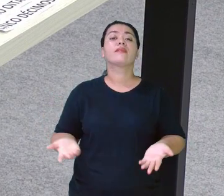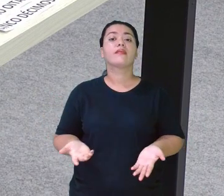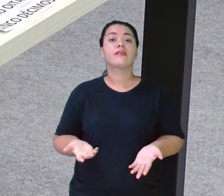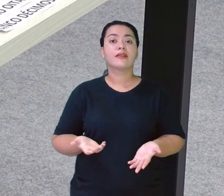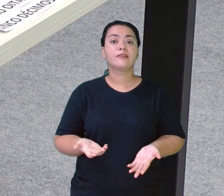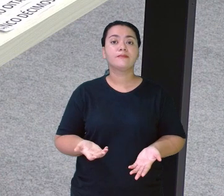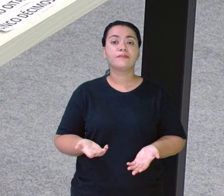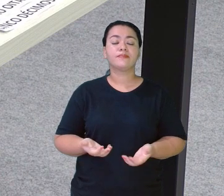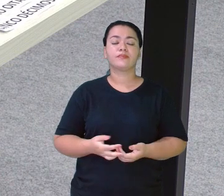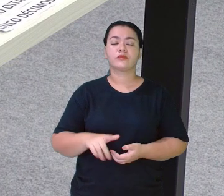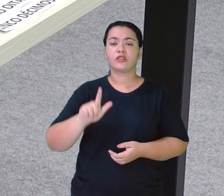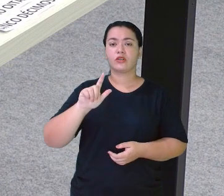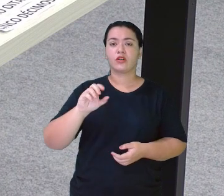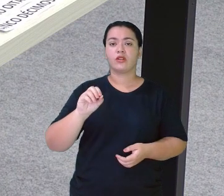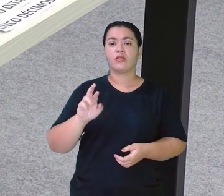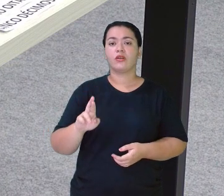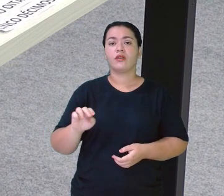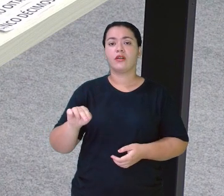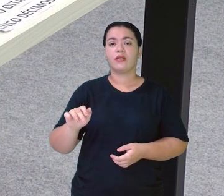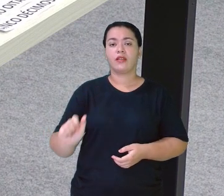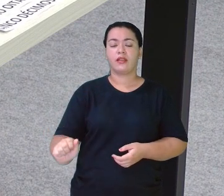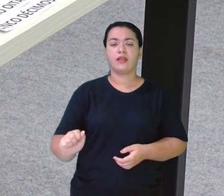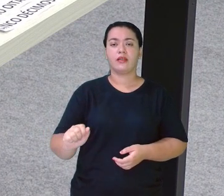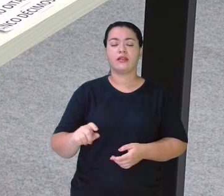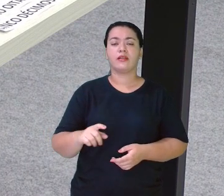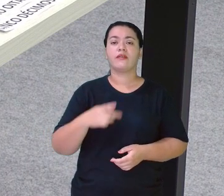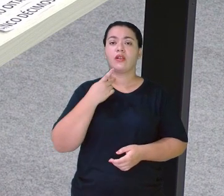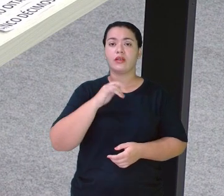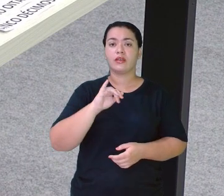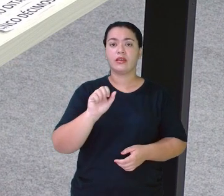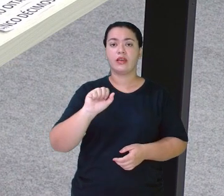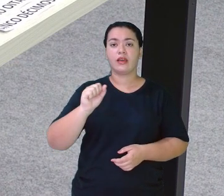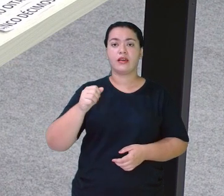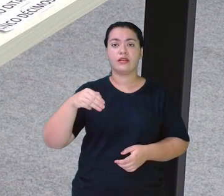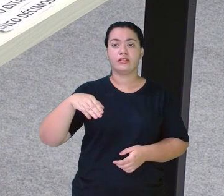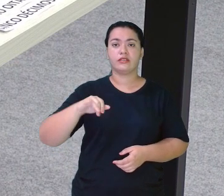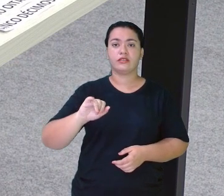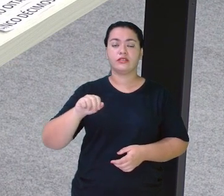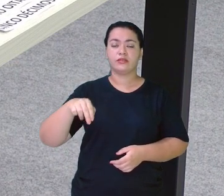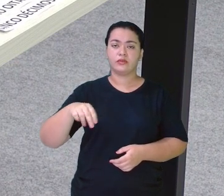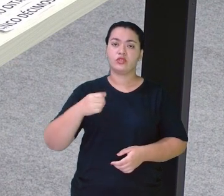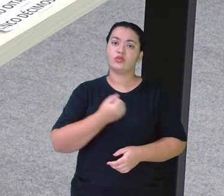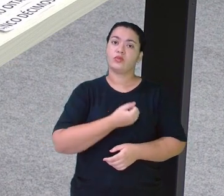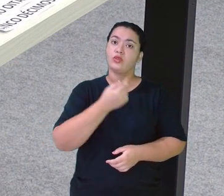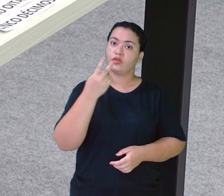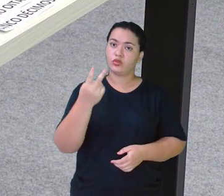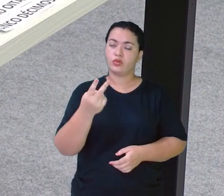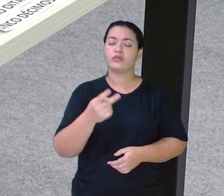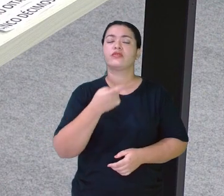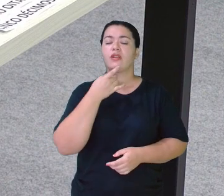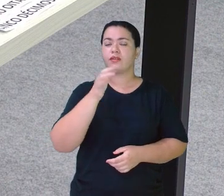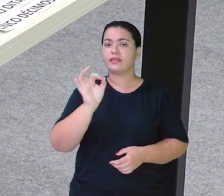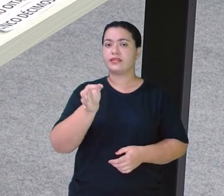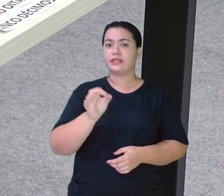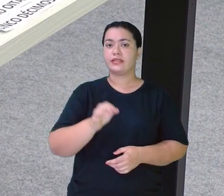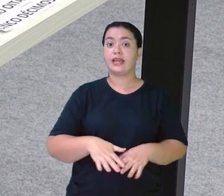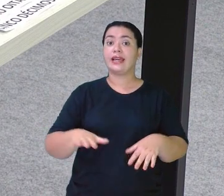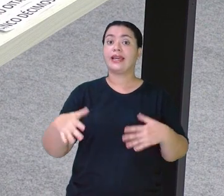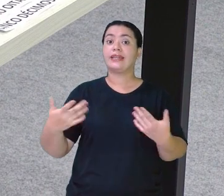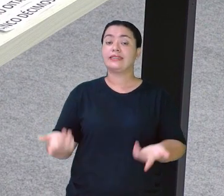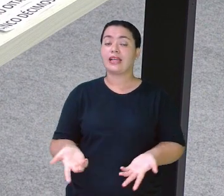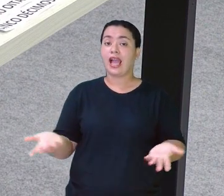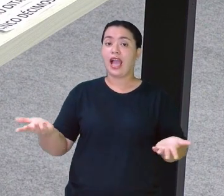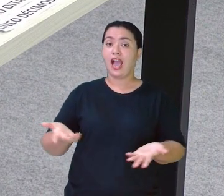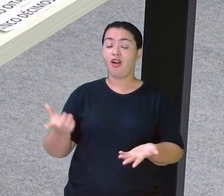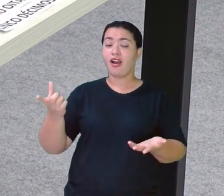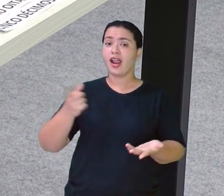cima? A Lorena está colocando, a Lorena não, a Yasmin colocou aqui que era 2, o numeral 2. Muito bem, então eu montei a